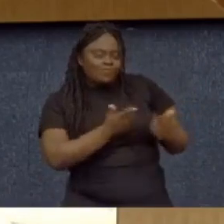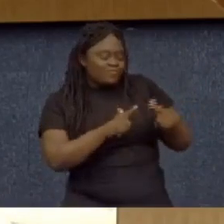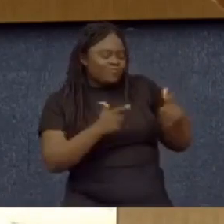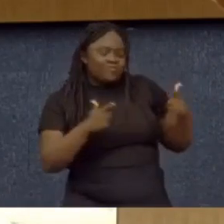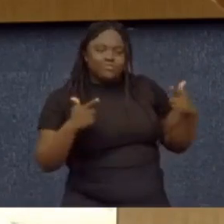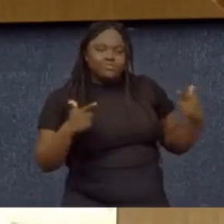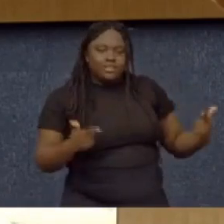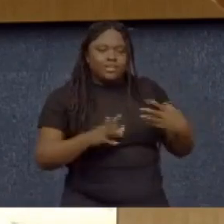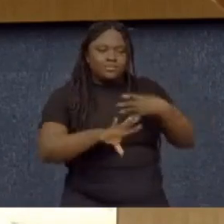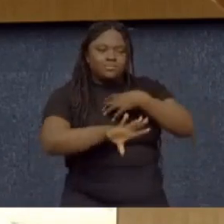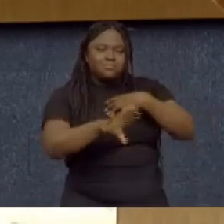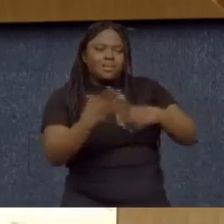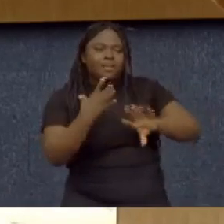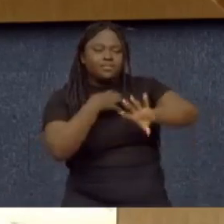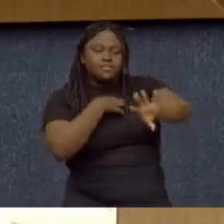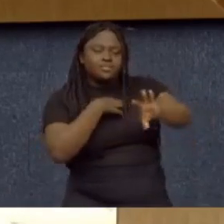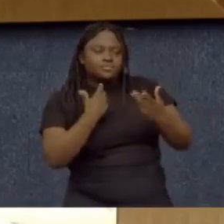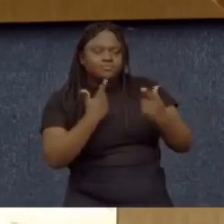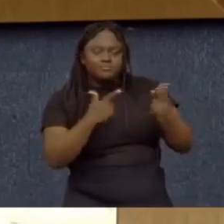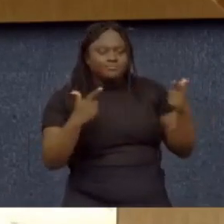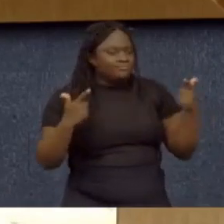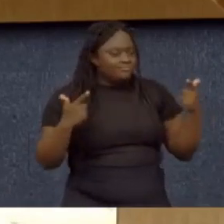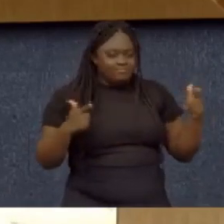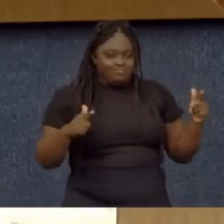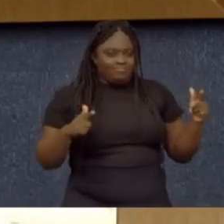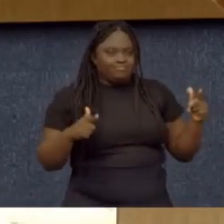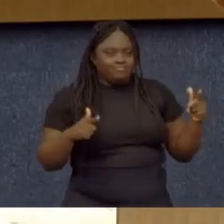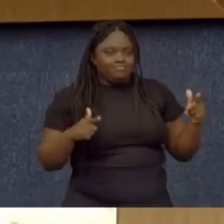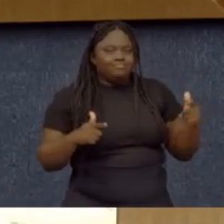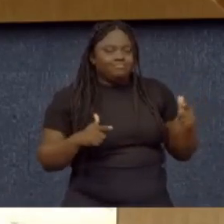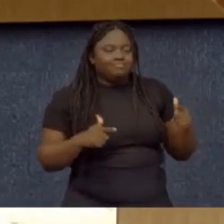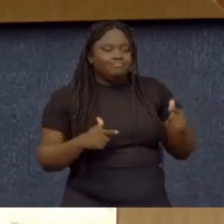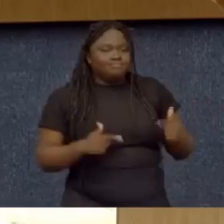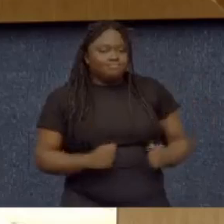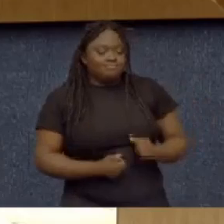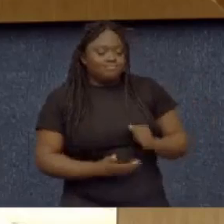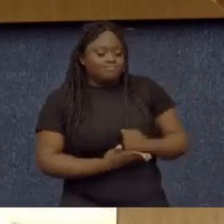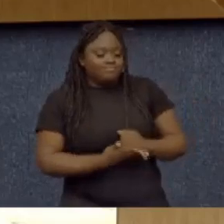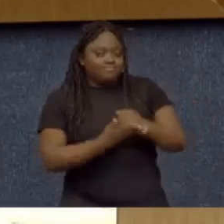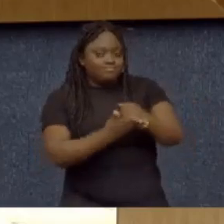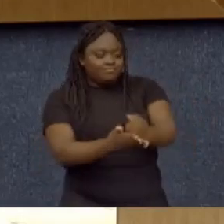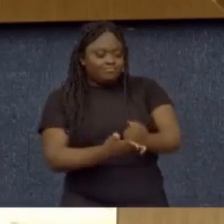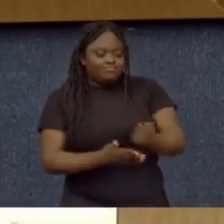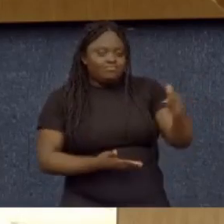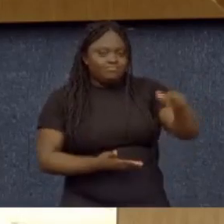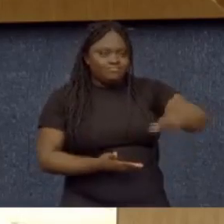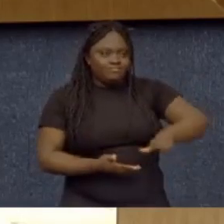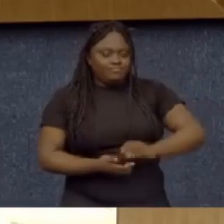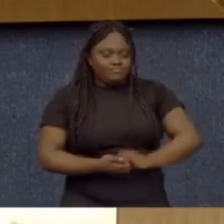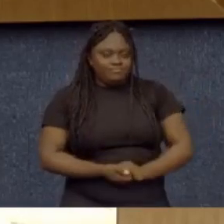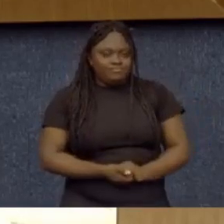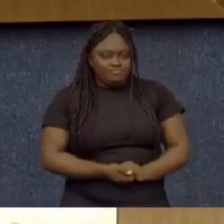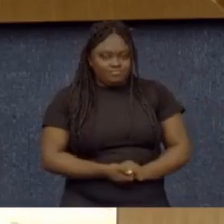a humanidade, a sensibilidade de querer ajudar o próximo.